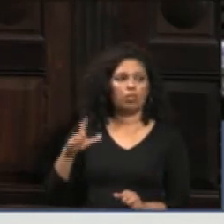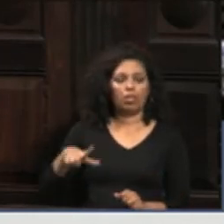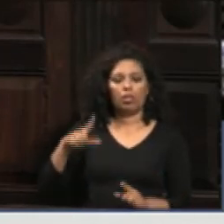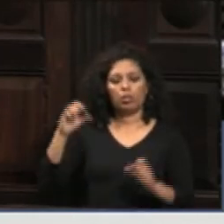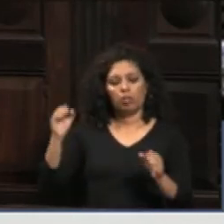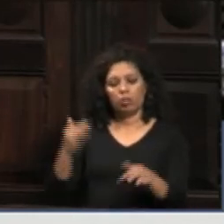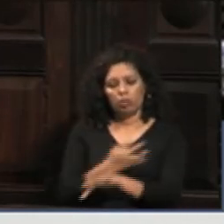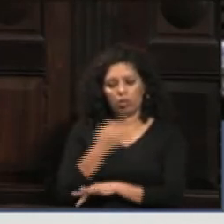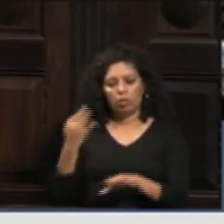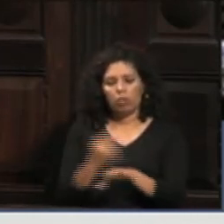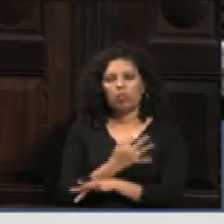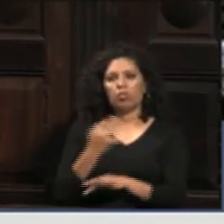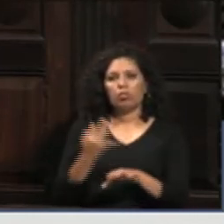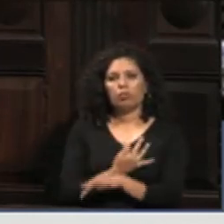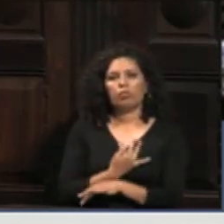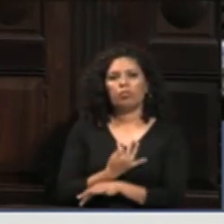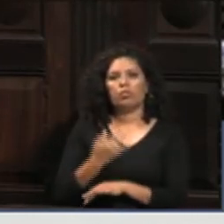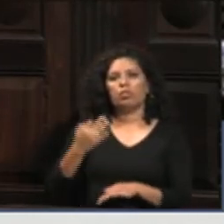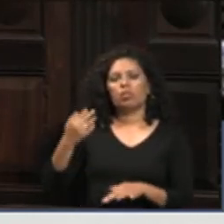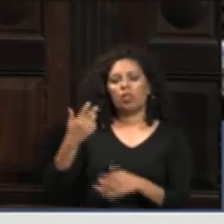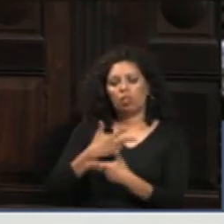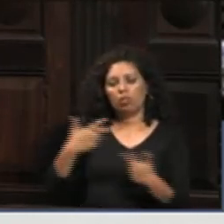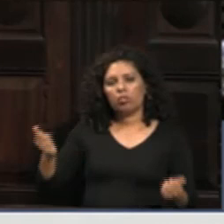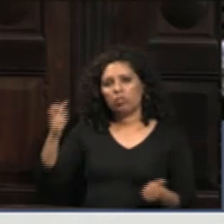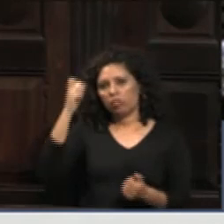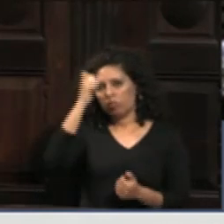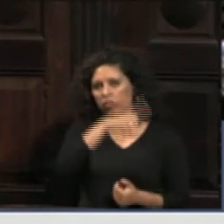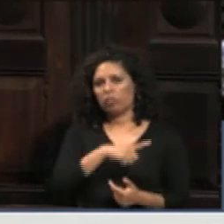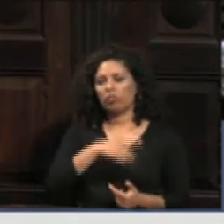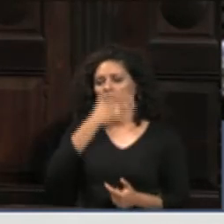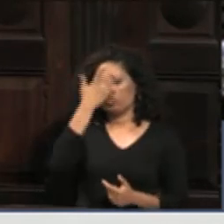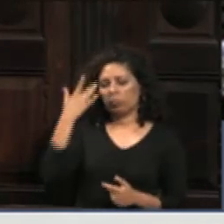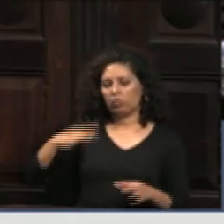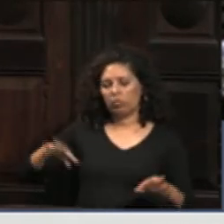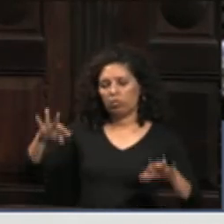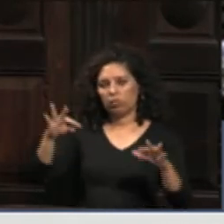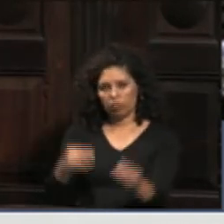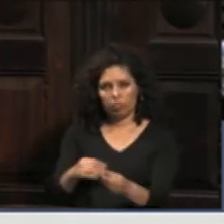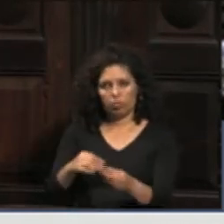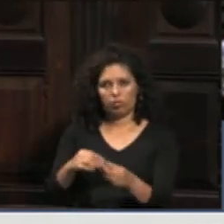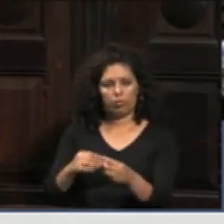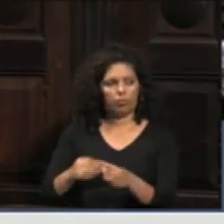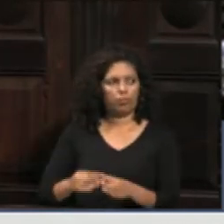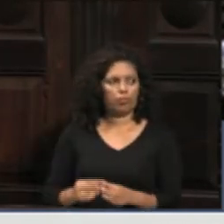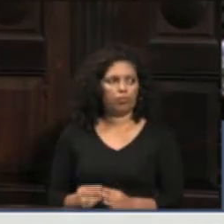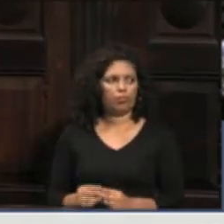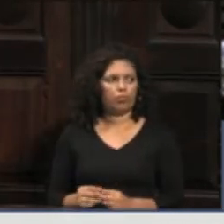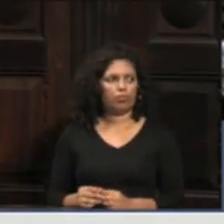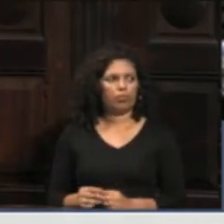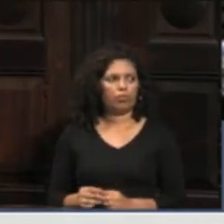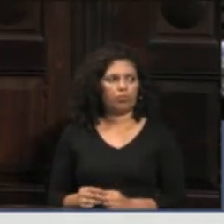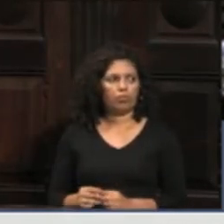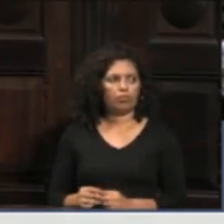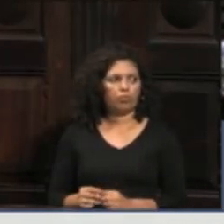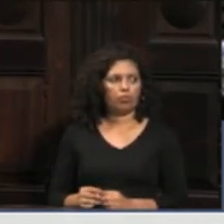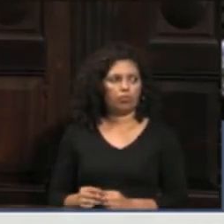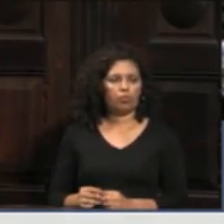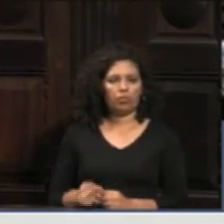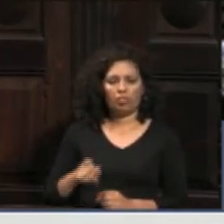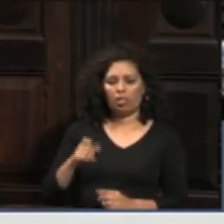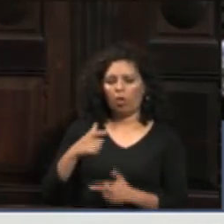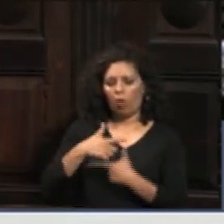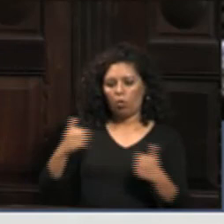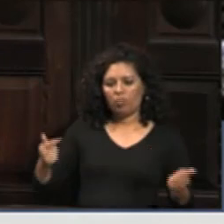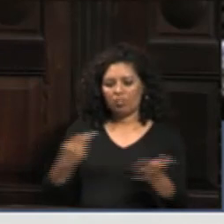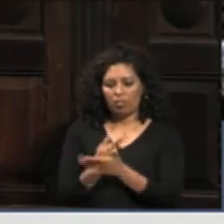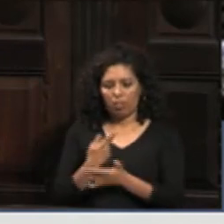superação das dificuldades que passa o povo daquela cidade não é com ódio, não é